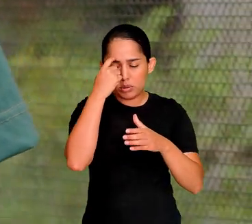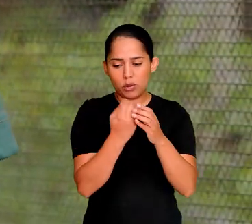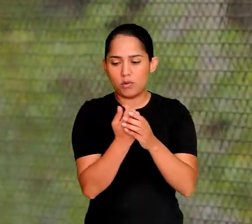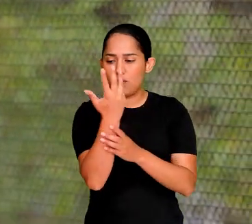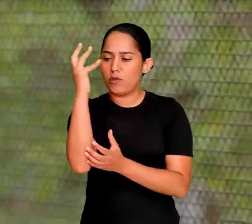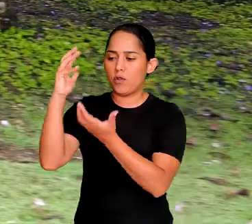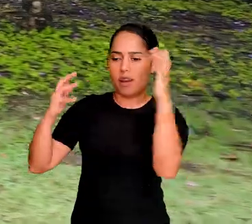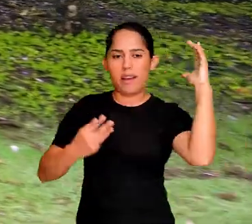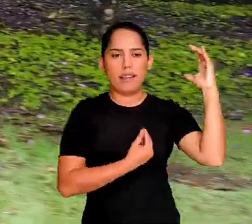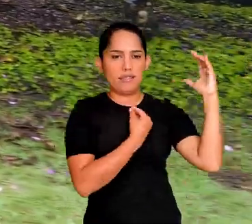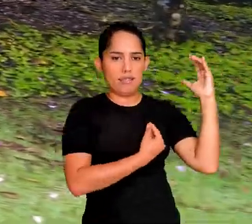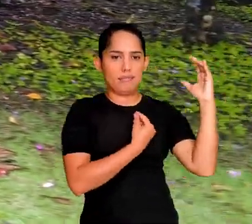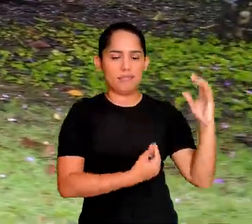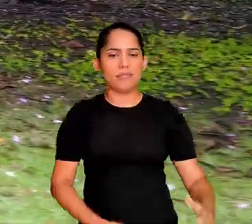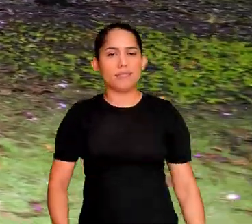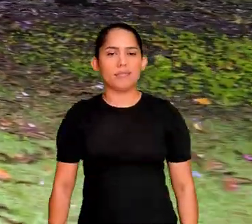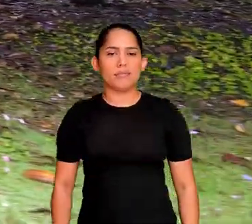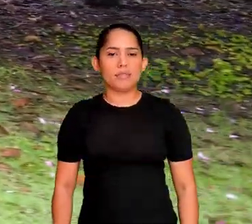criou essa ideia do Floresta Viva.